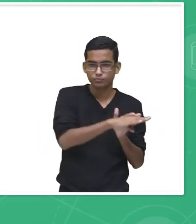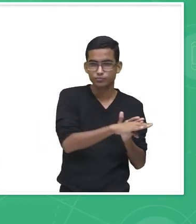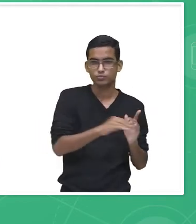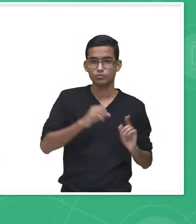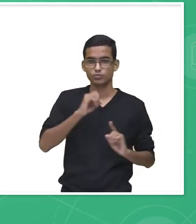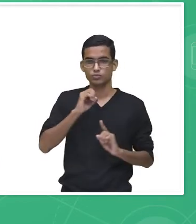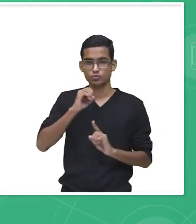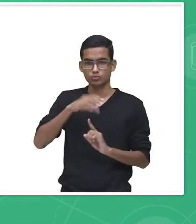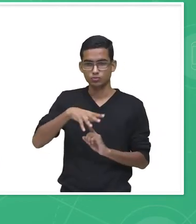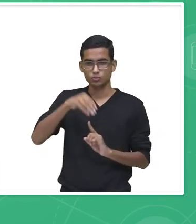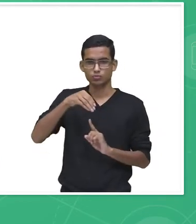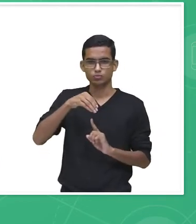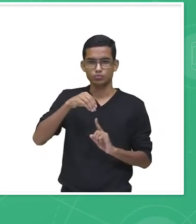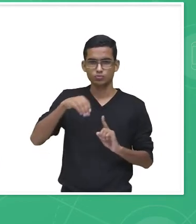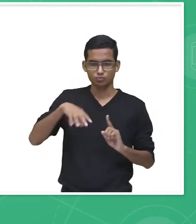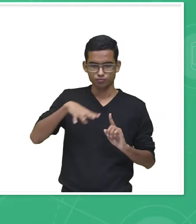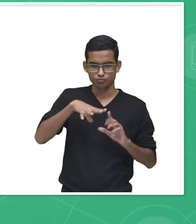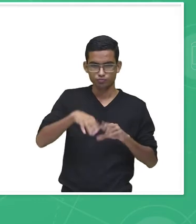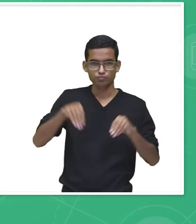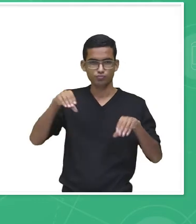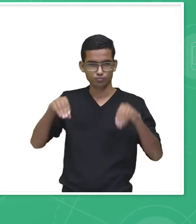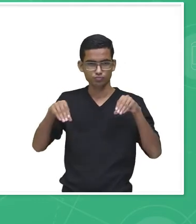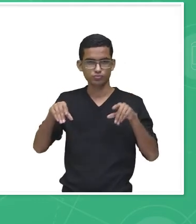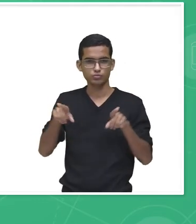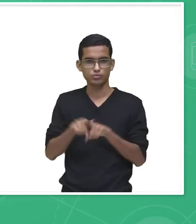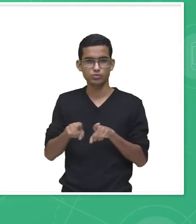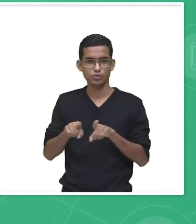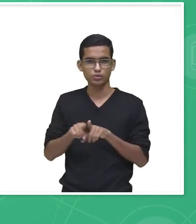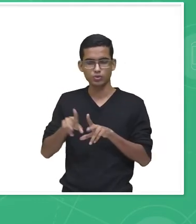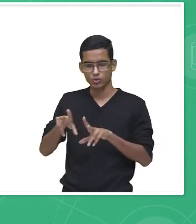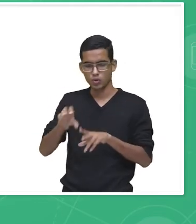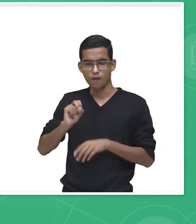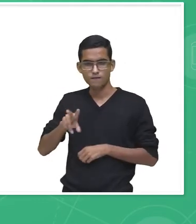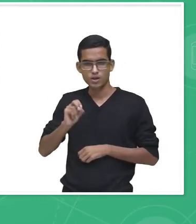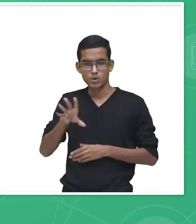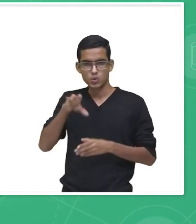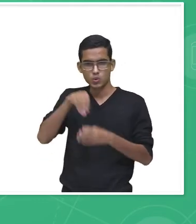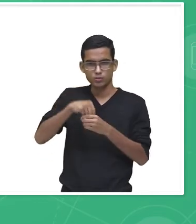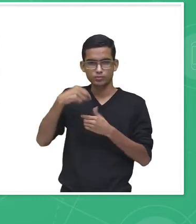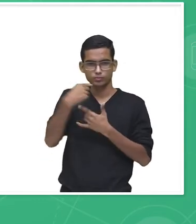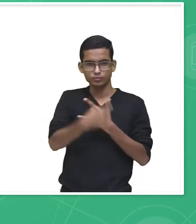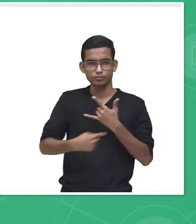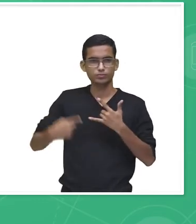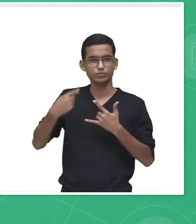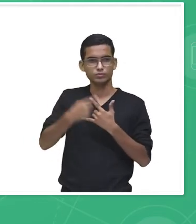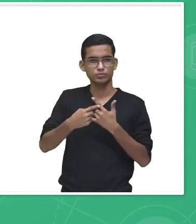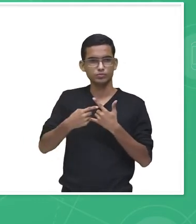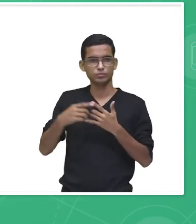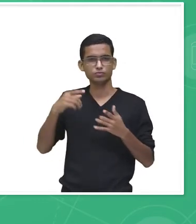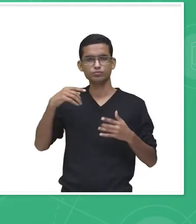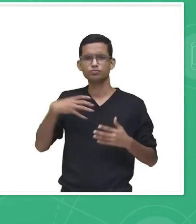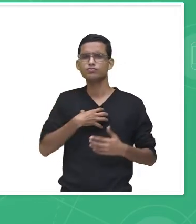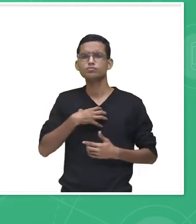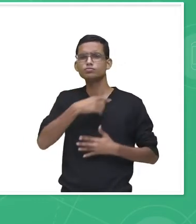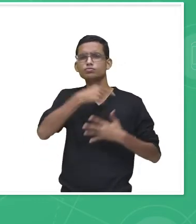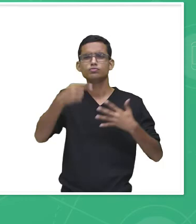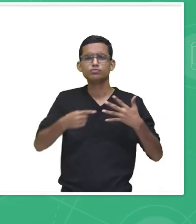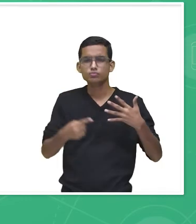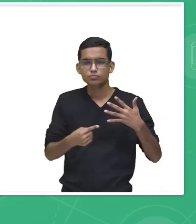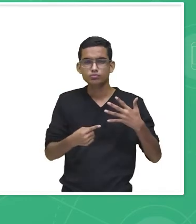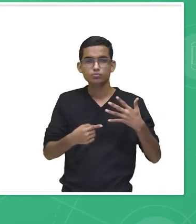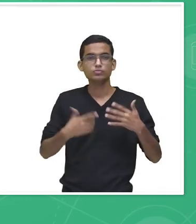interior da uretra tá os sintomas são a dor ao urinar febre